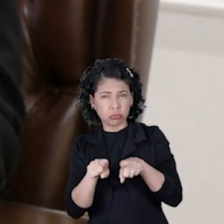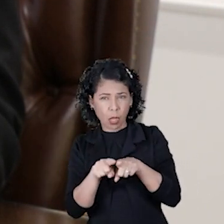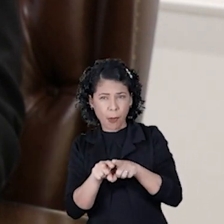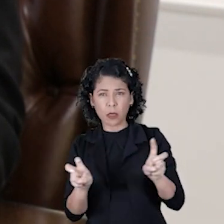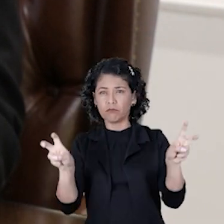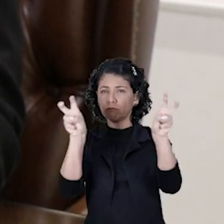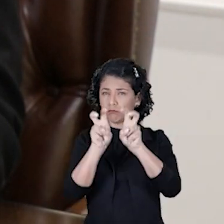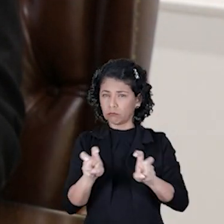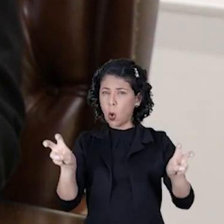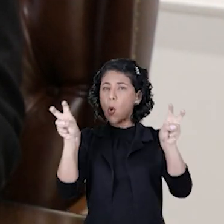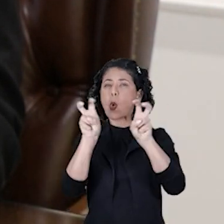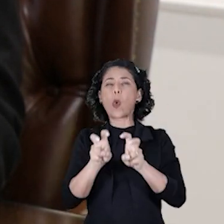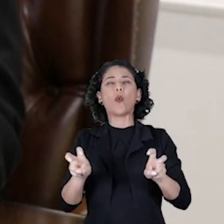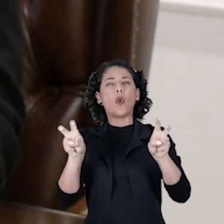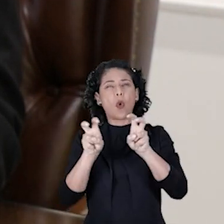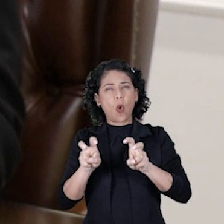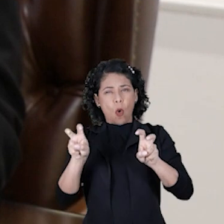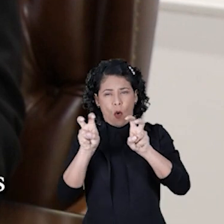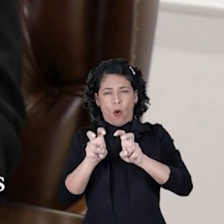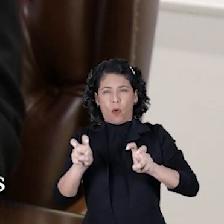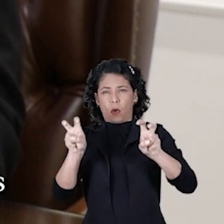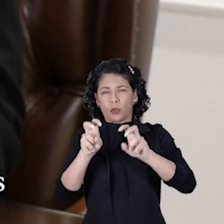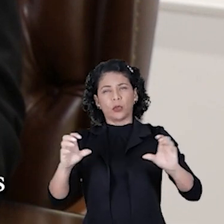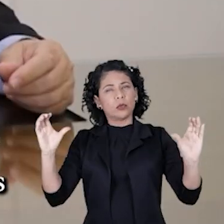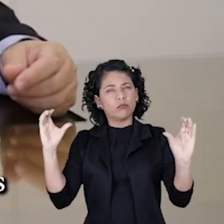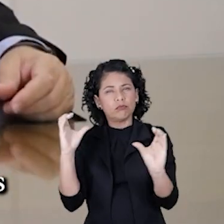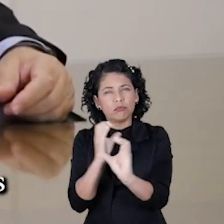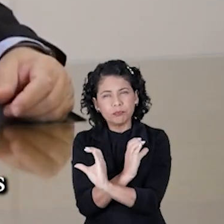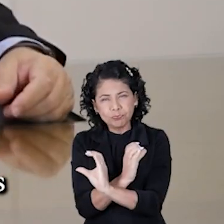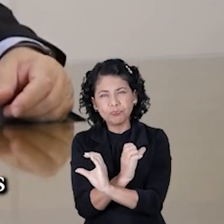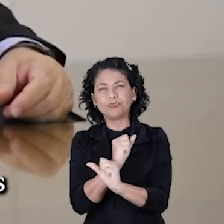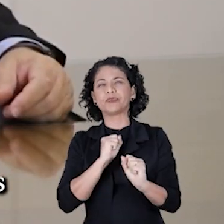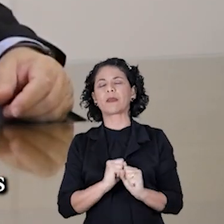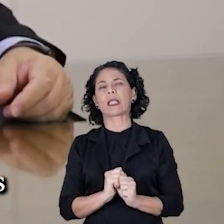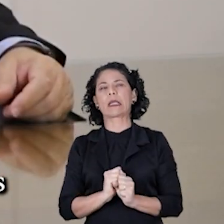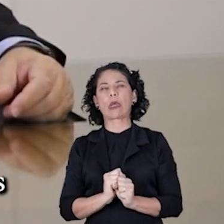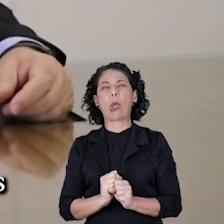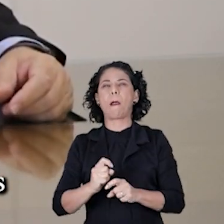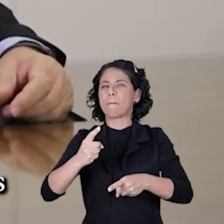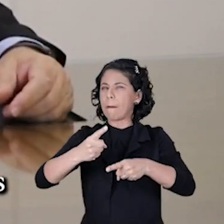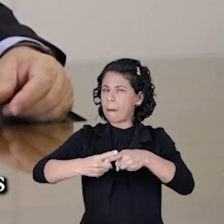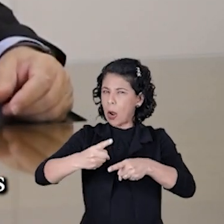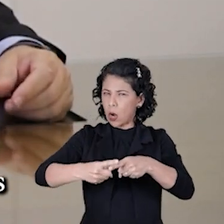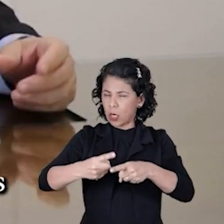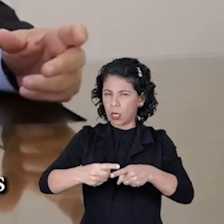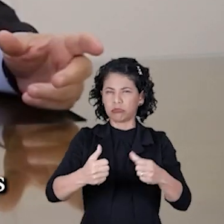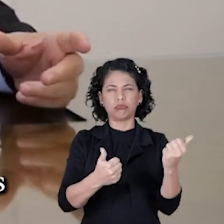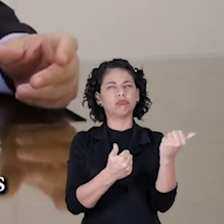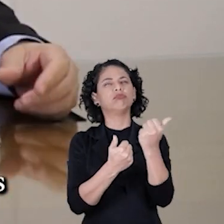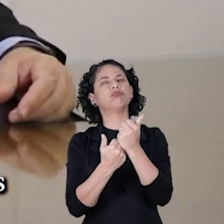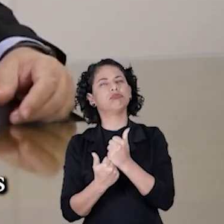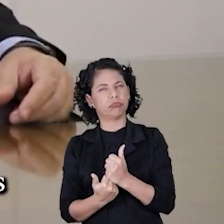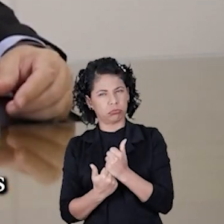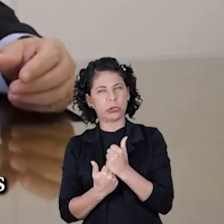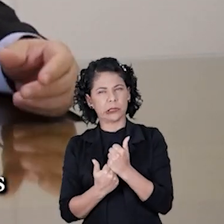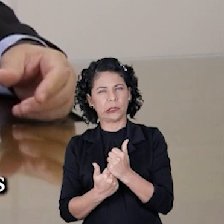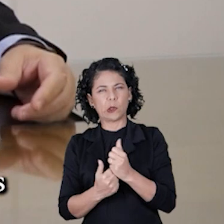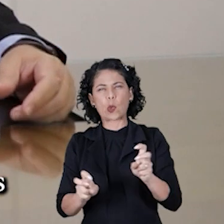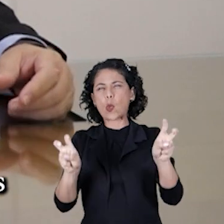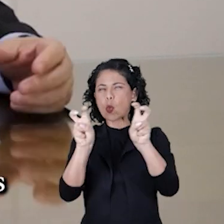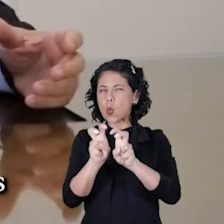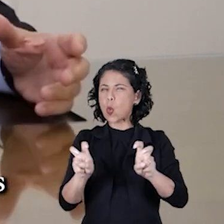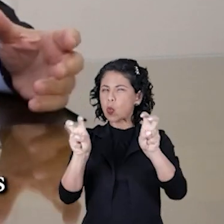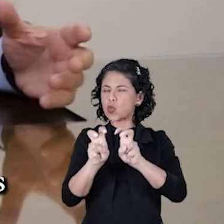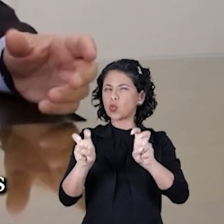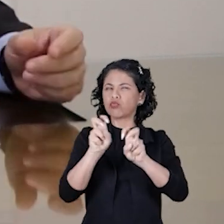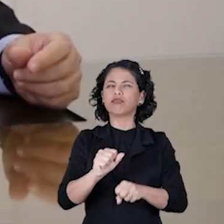as estações de energia fotovoltaica e também gabinetes de